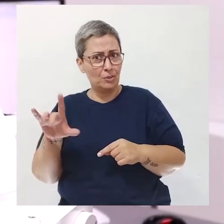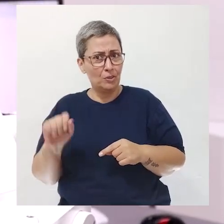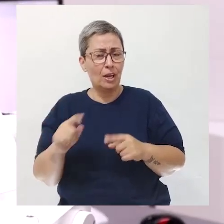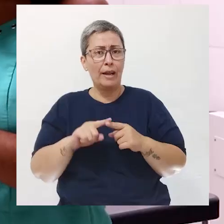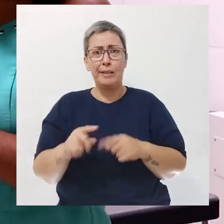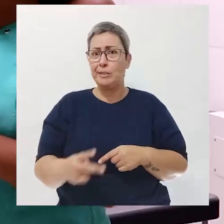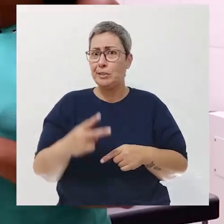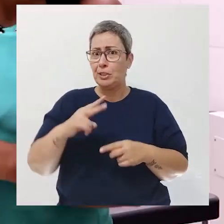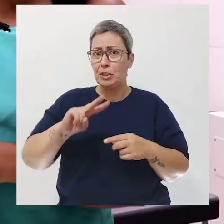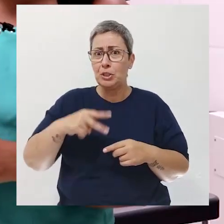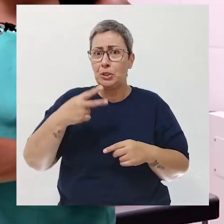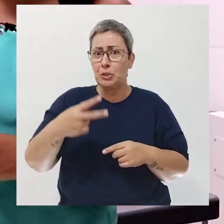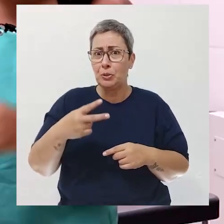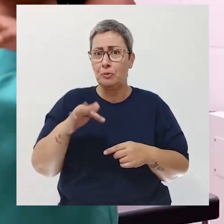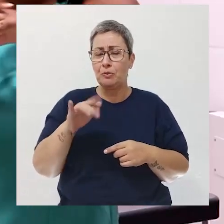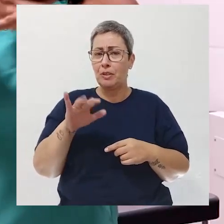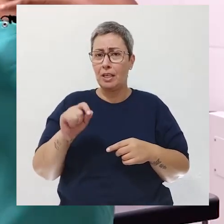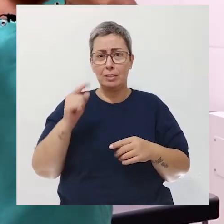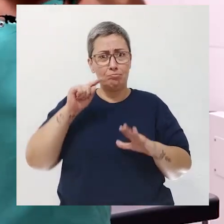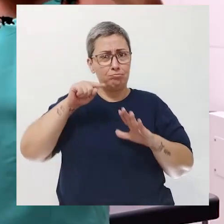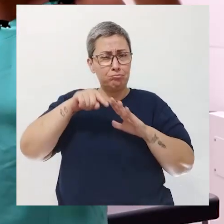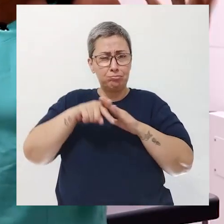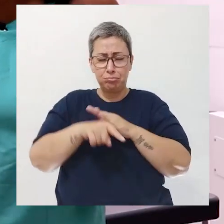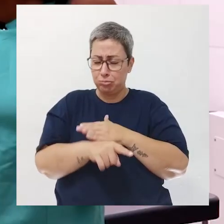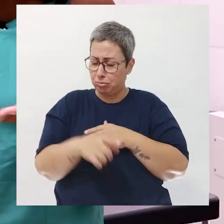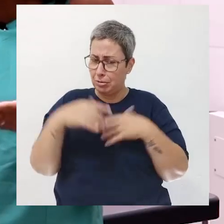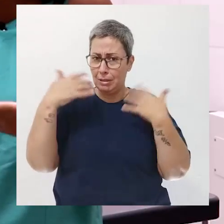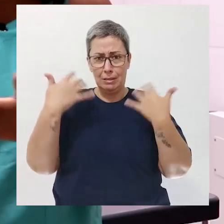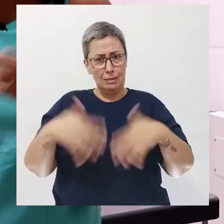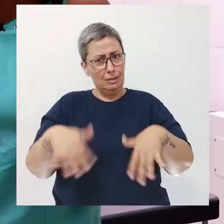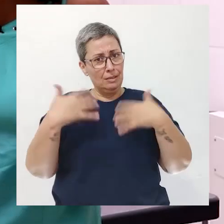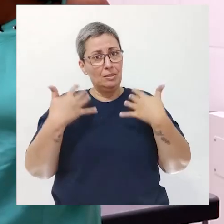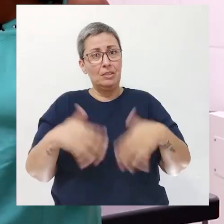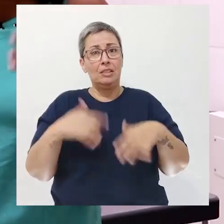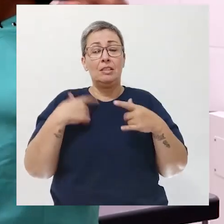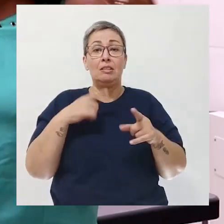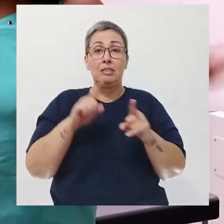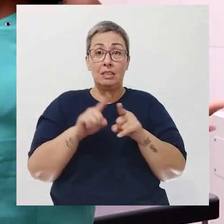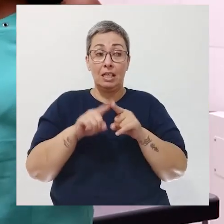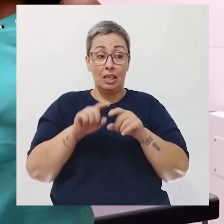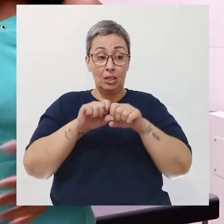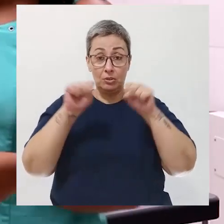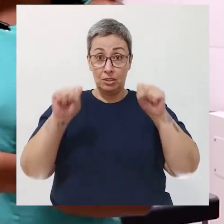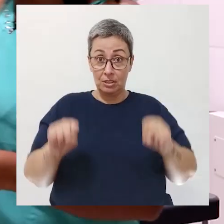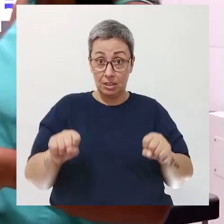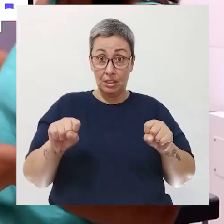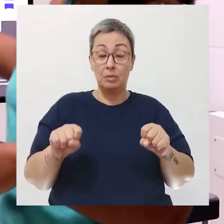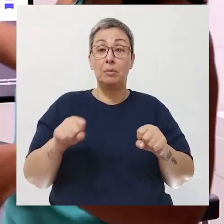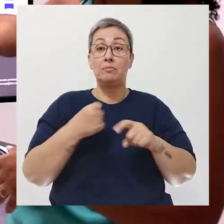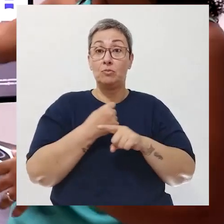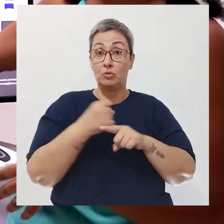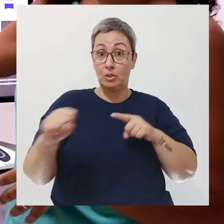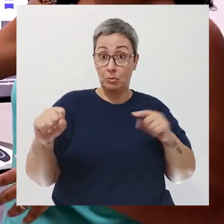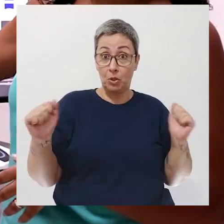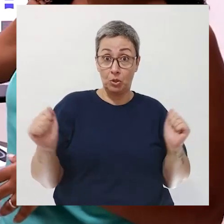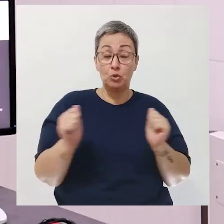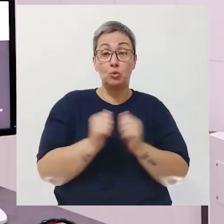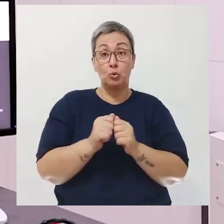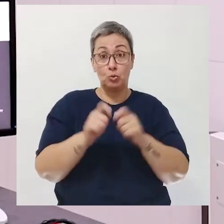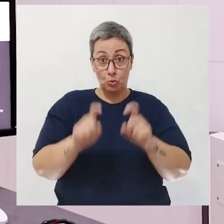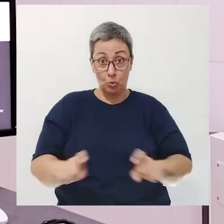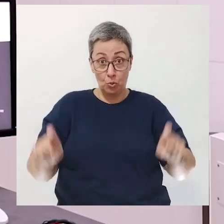de varredura, e esse ainda de duplo feixes, é um nível de precisão de observação muito maior. Então, a gente vê que tem o sistema integrado